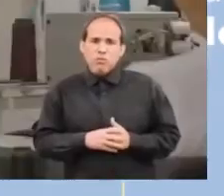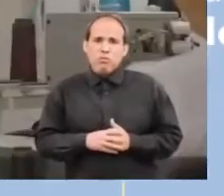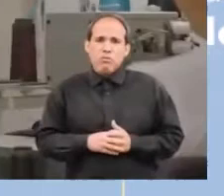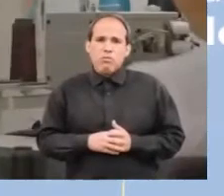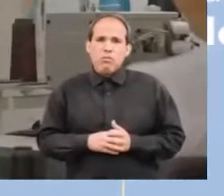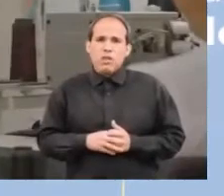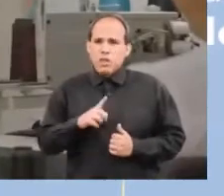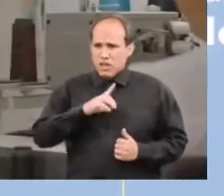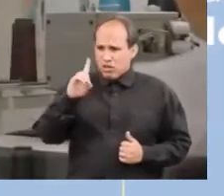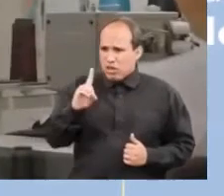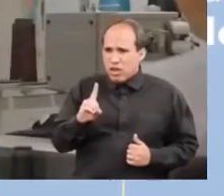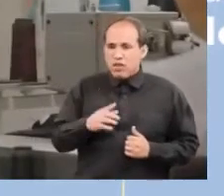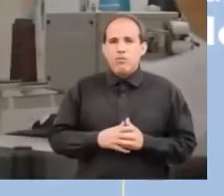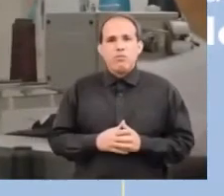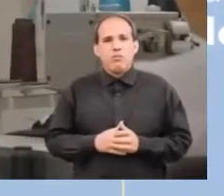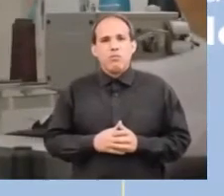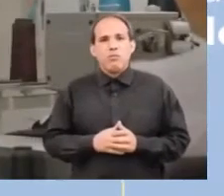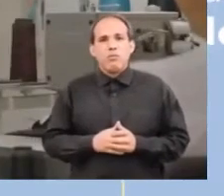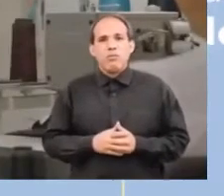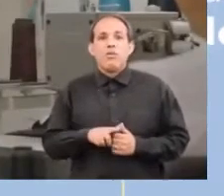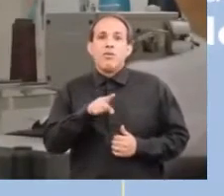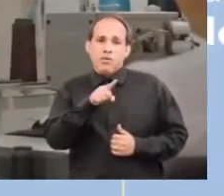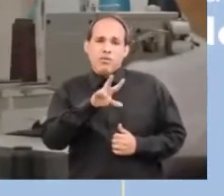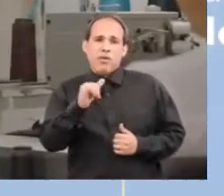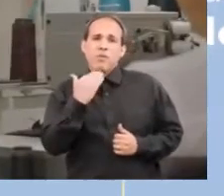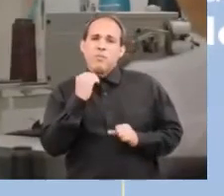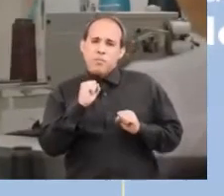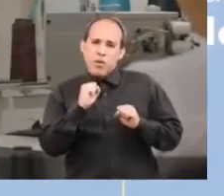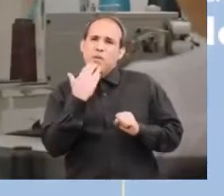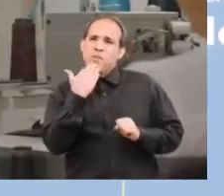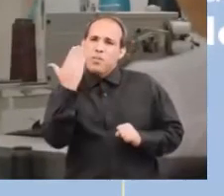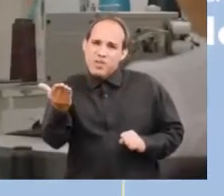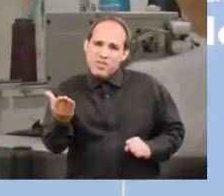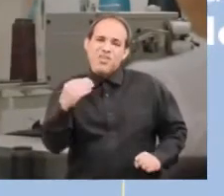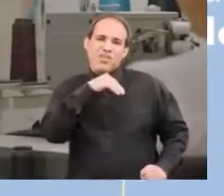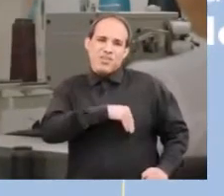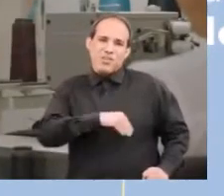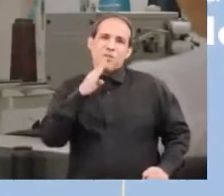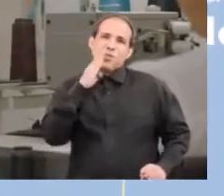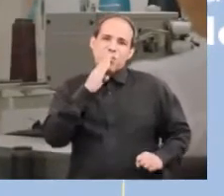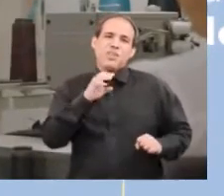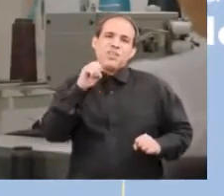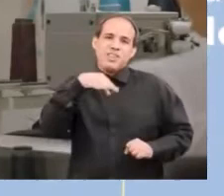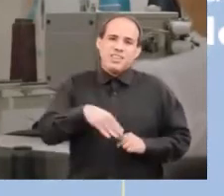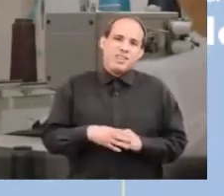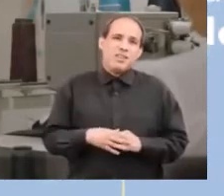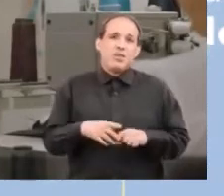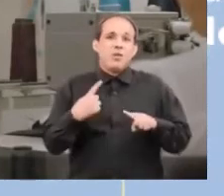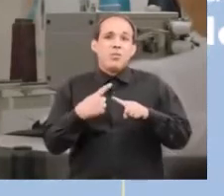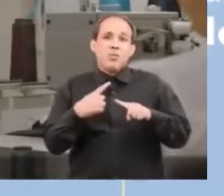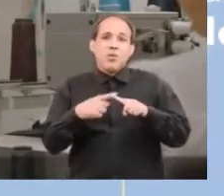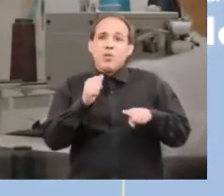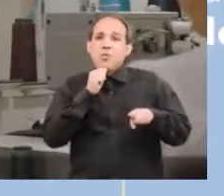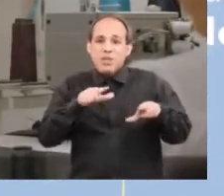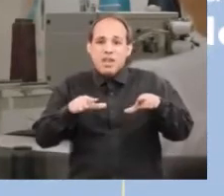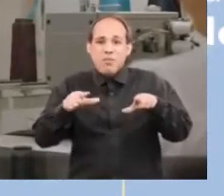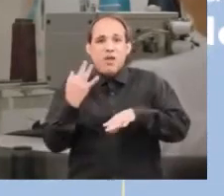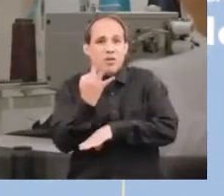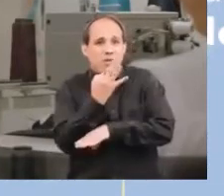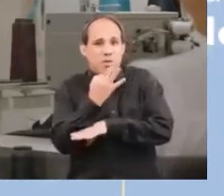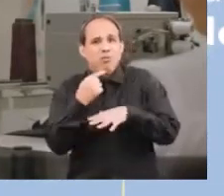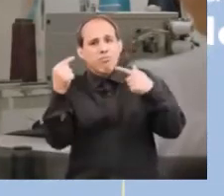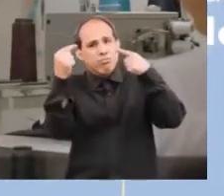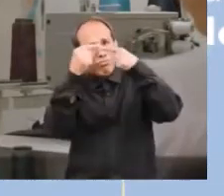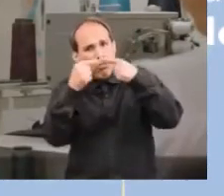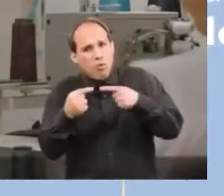benefício? Então, dona Edileuza, você vai poder pedir o auxílio emergencial sim, já que não tem emprego formal e se